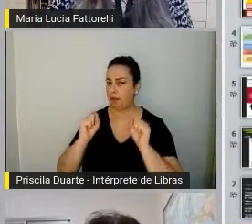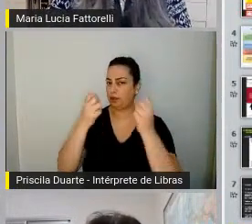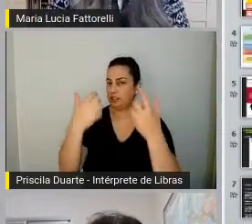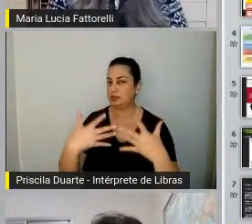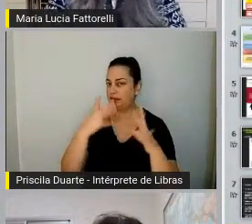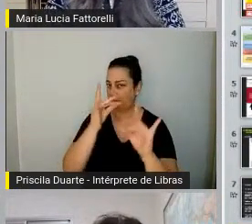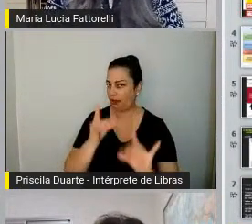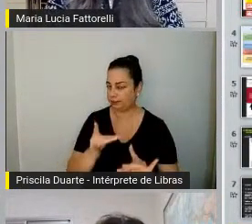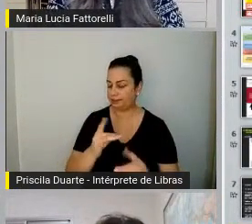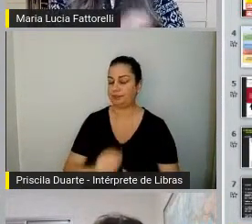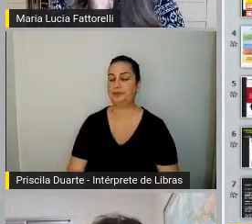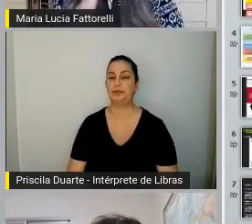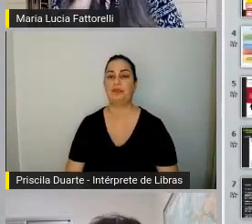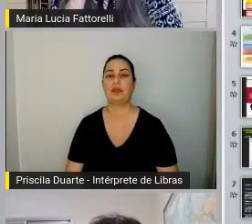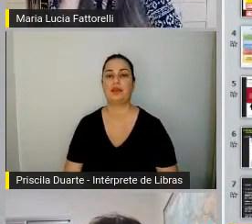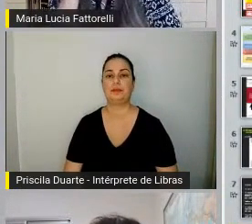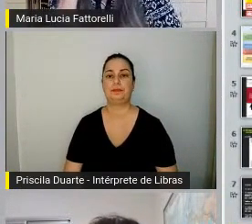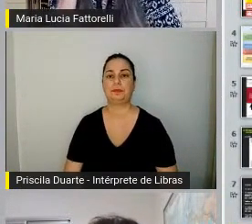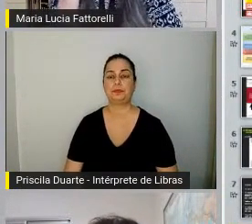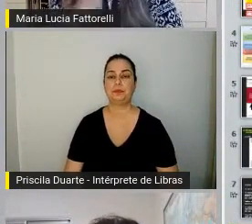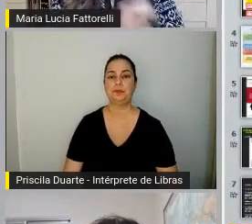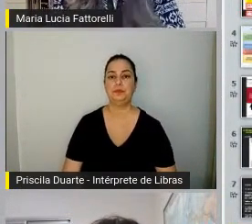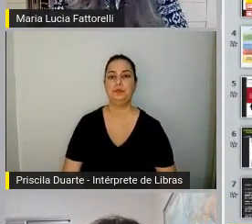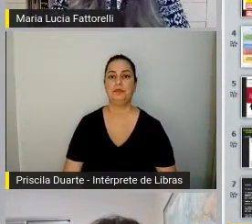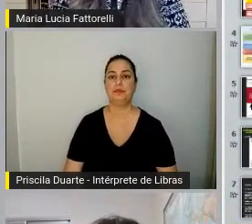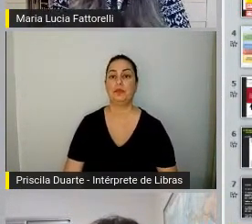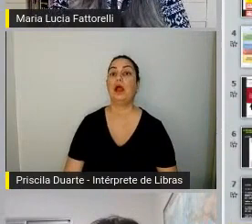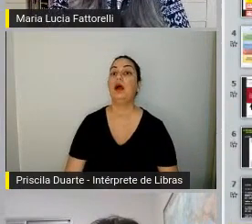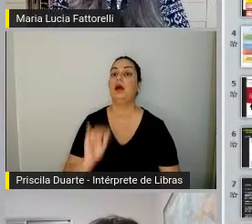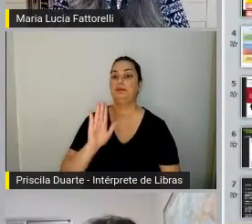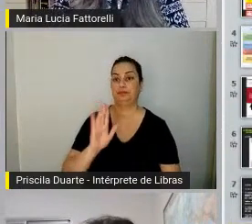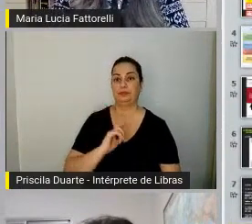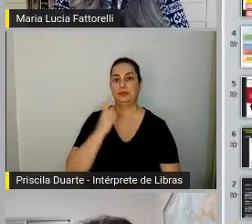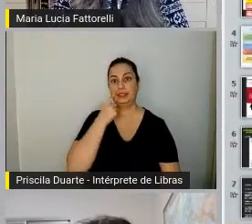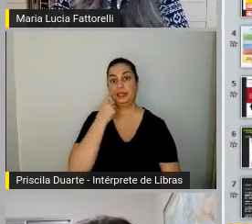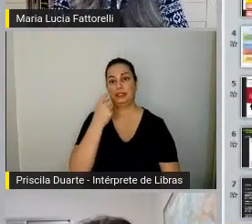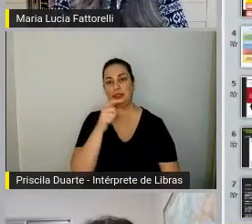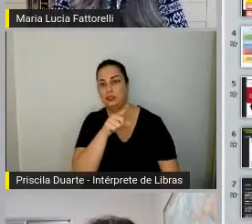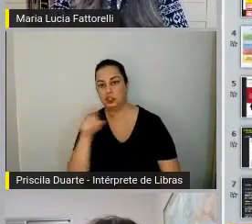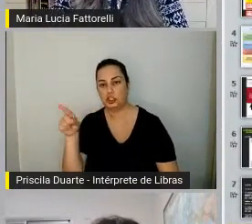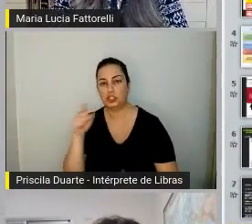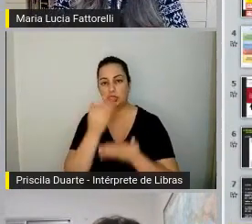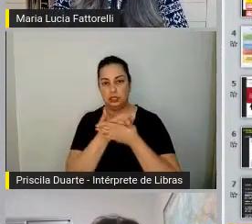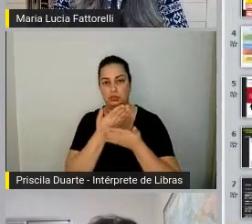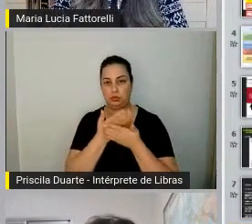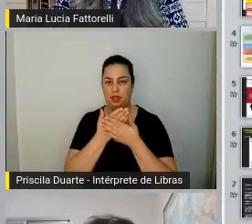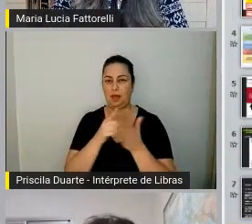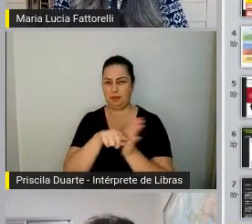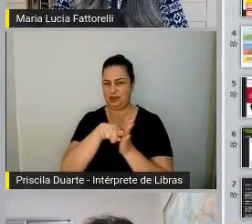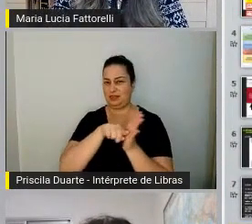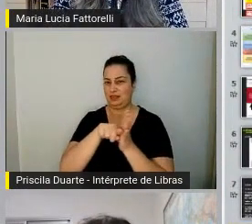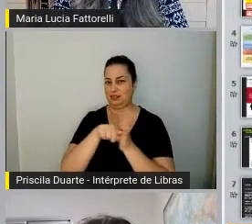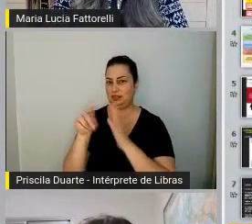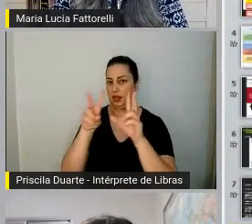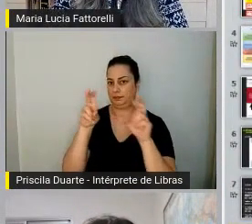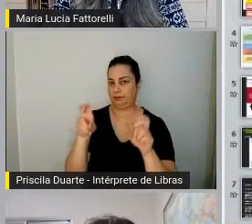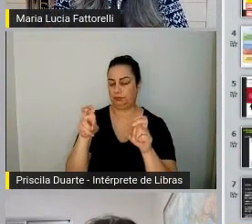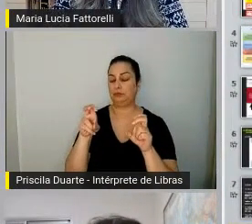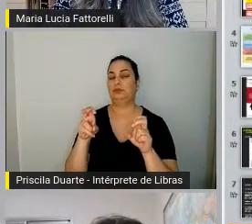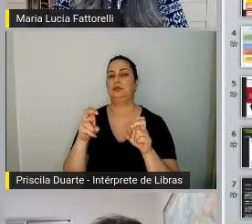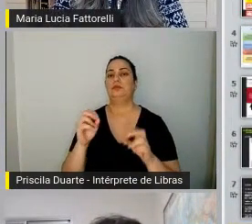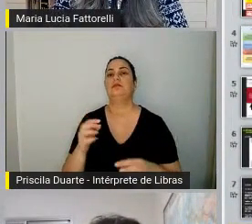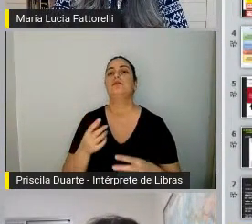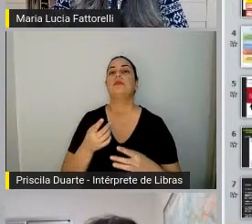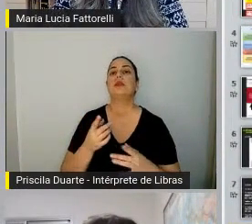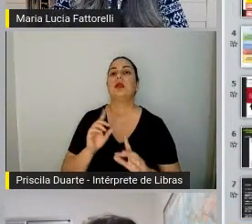Isso, é interessante a gente estudar isso, porque tanto a grande imprensa neoliberal, como alguns setores de partido